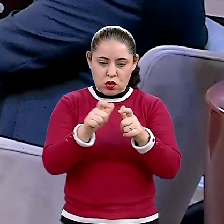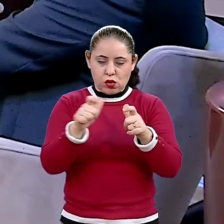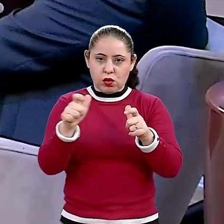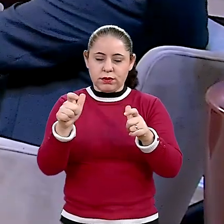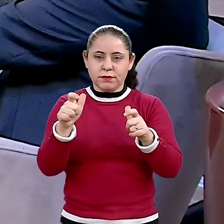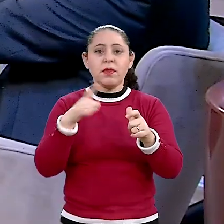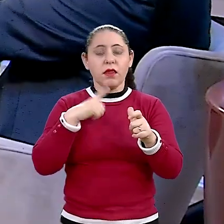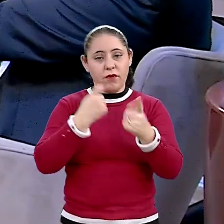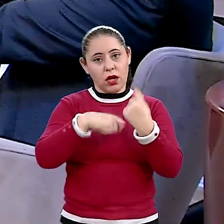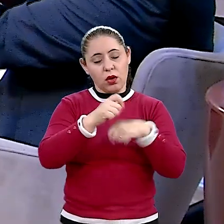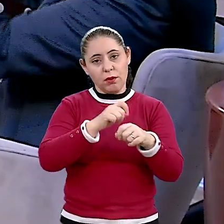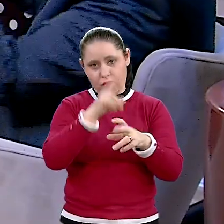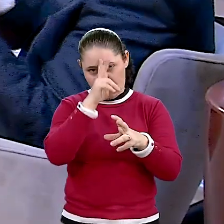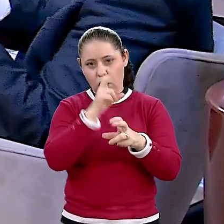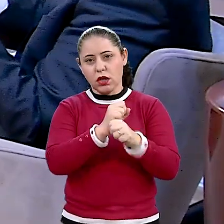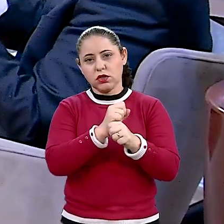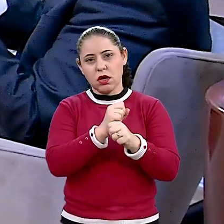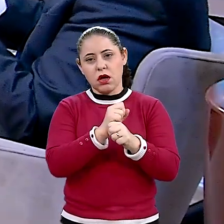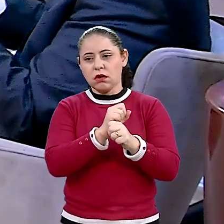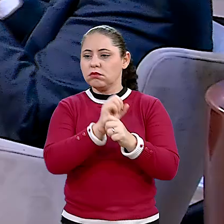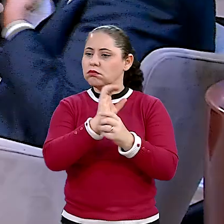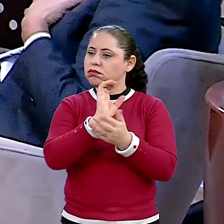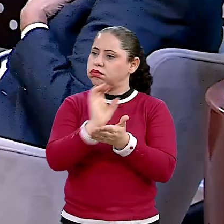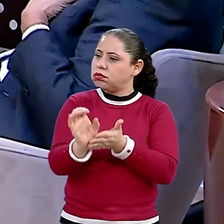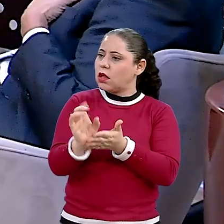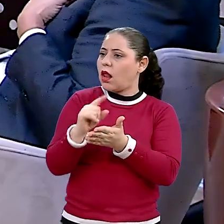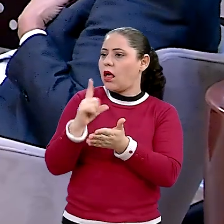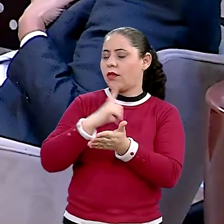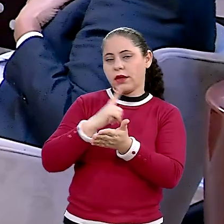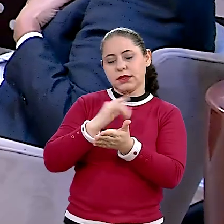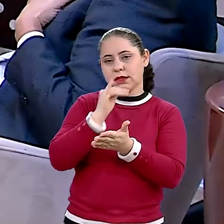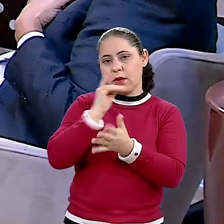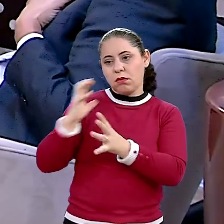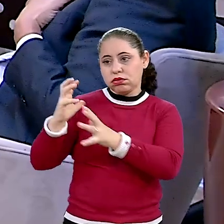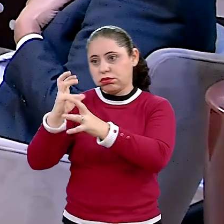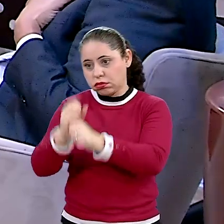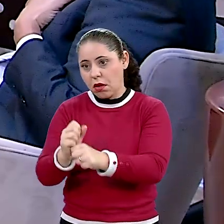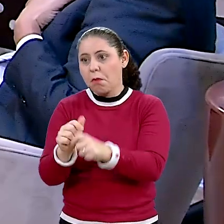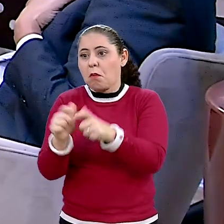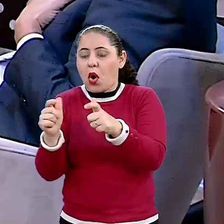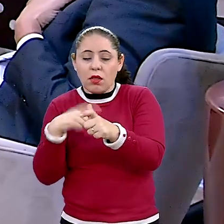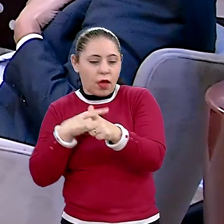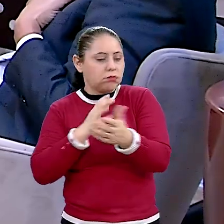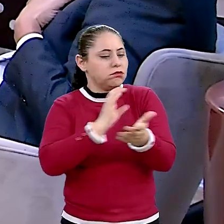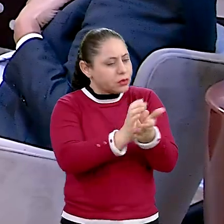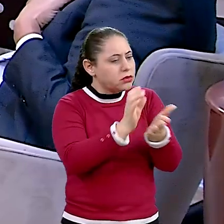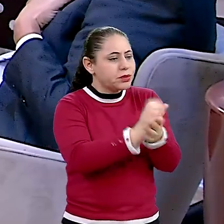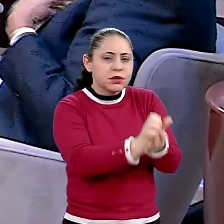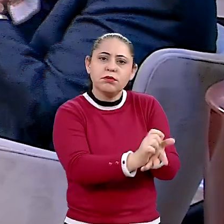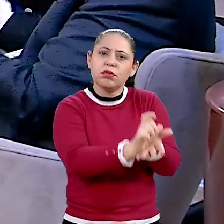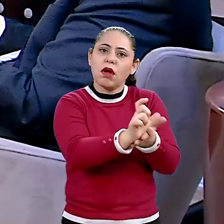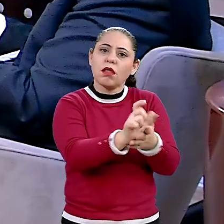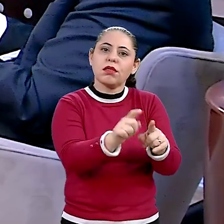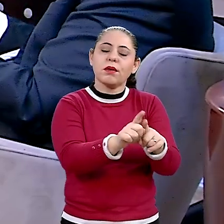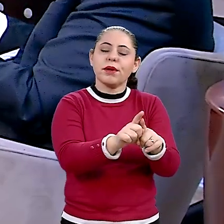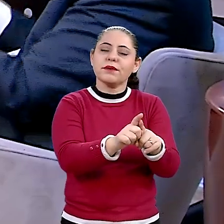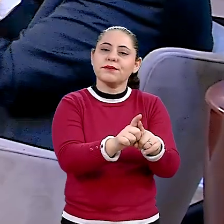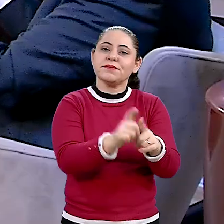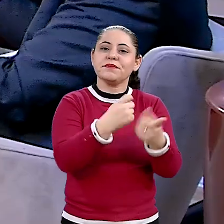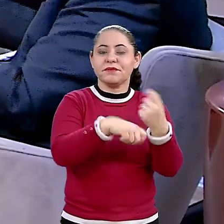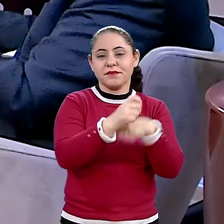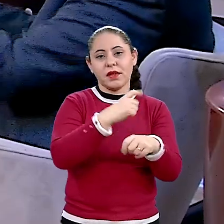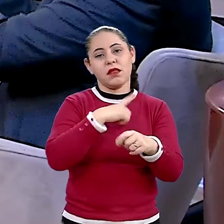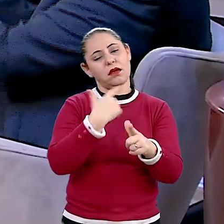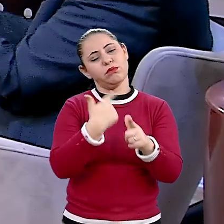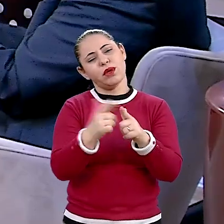econômica muito forte, e isso refletindo um orçamento mais robusto. Ora, esse estado que está com um orçamento tão crescente, lógico,